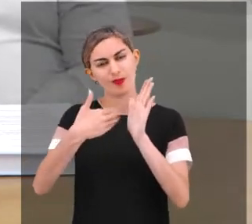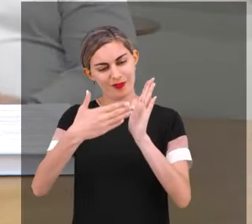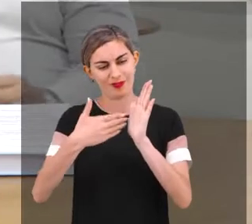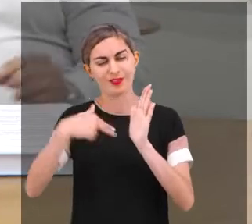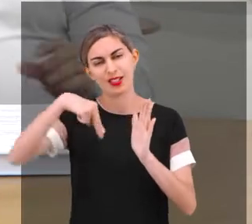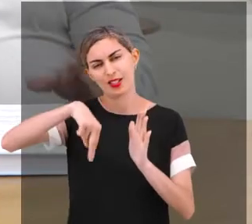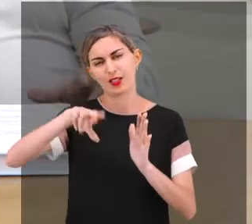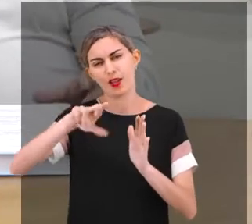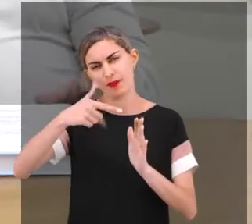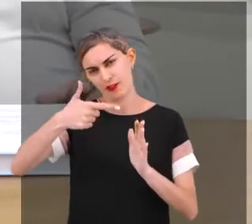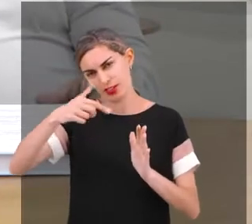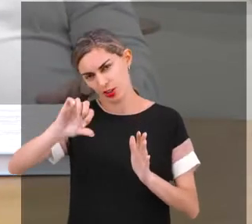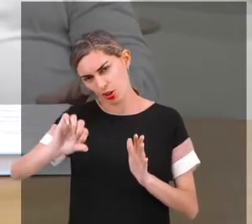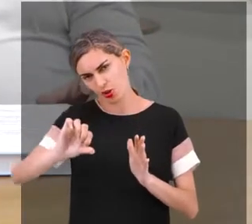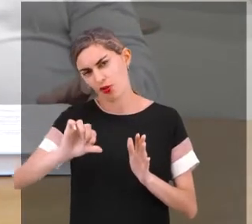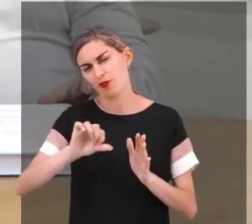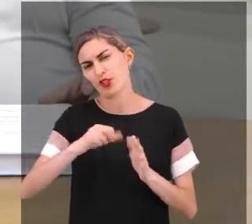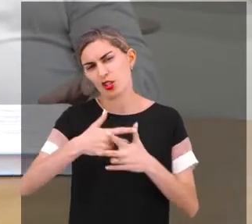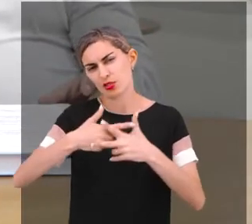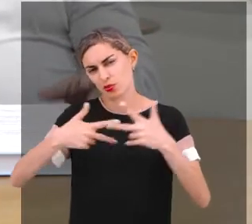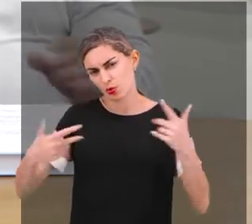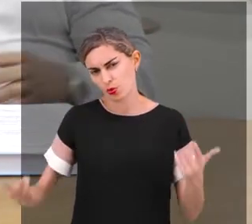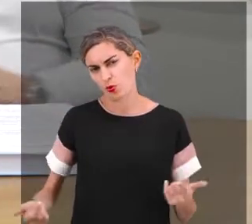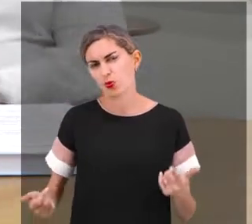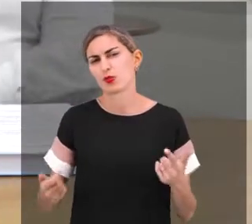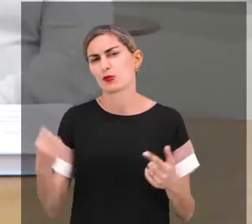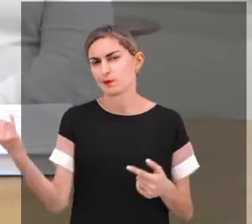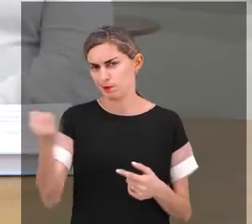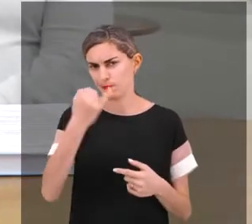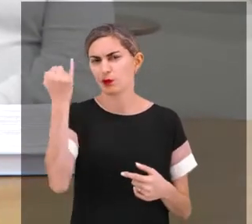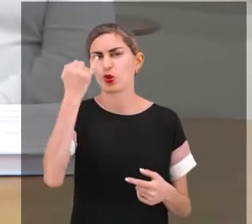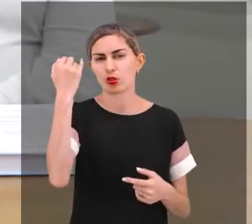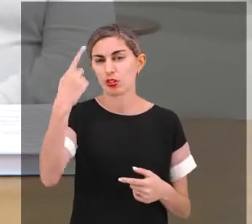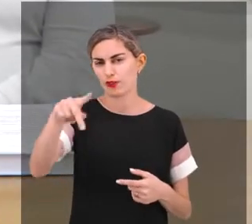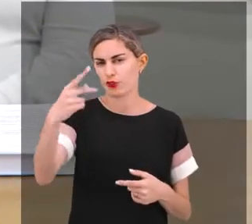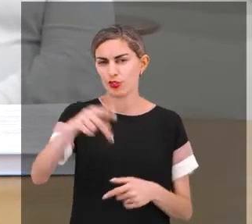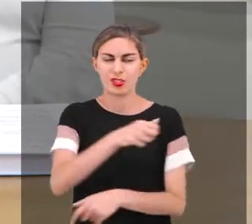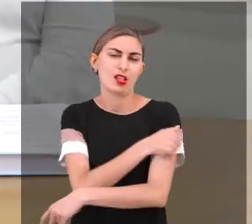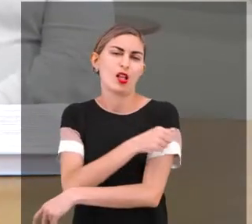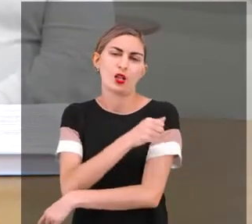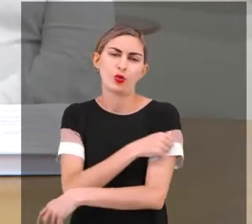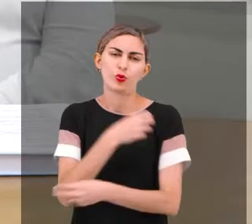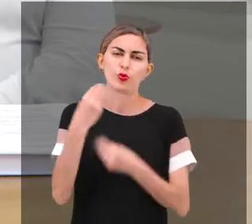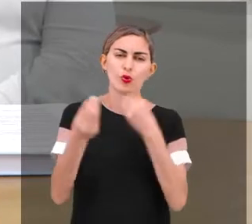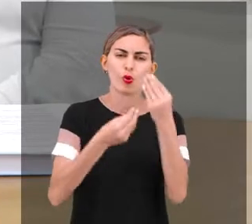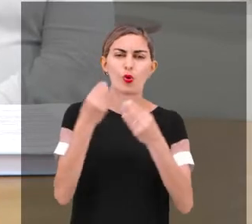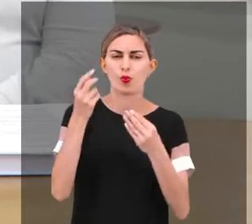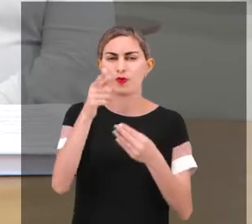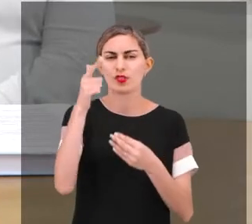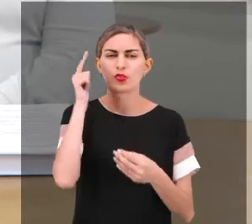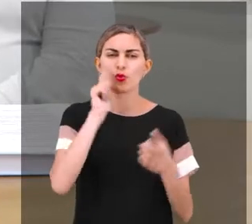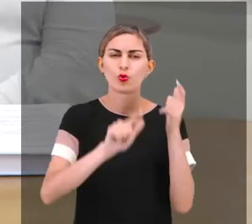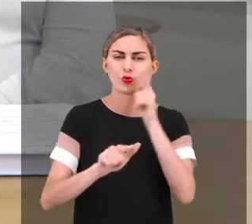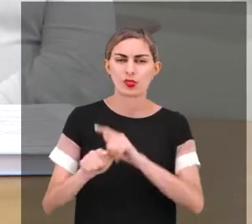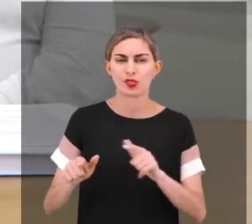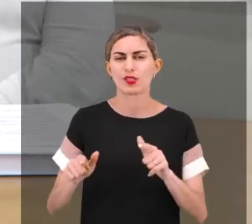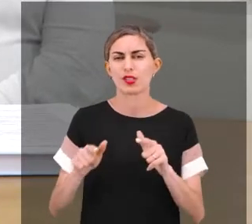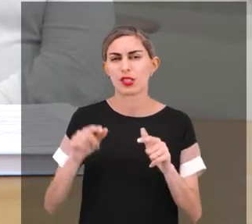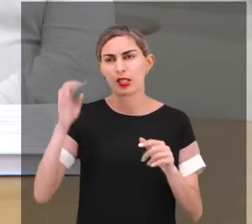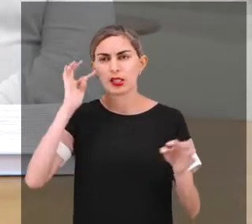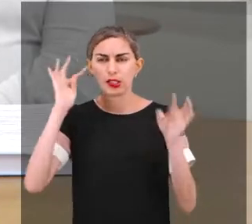da NR-29. E são coisas que é importante para que vocês, alunos, vejam a importância de você conseguir